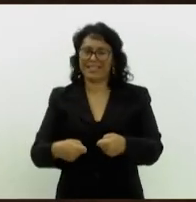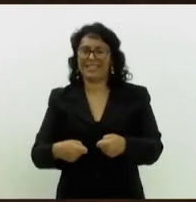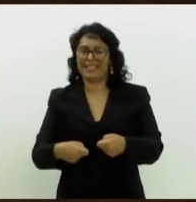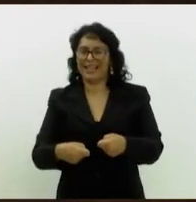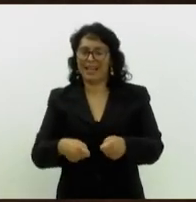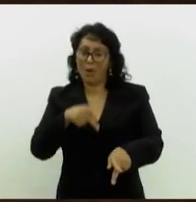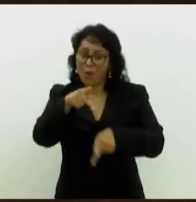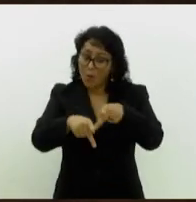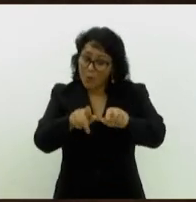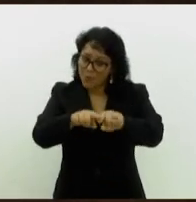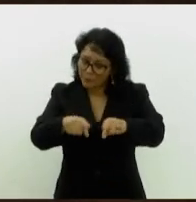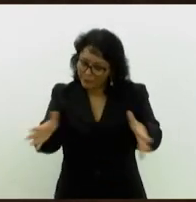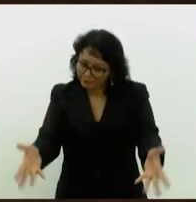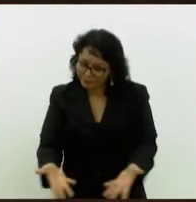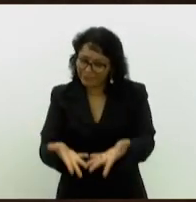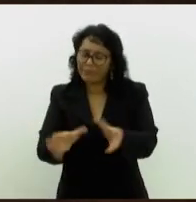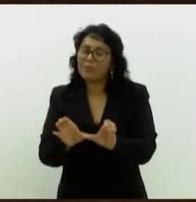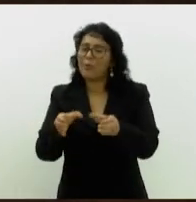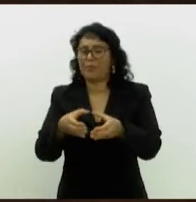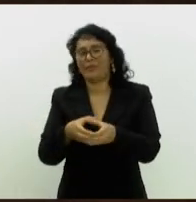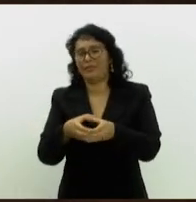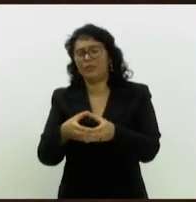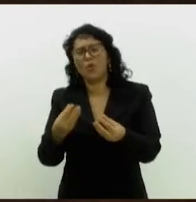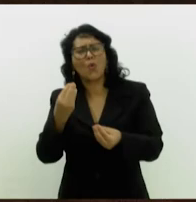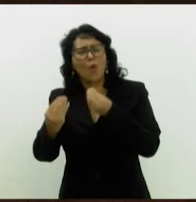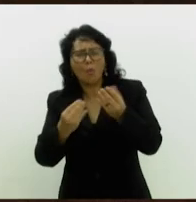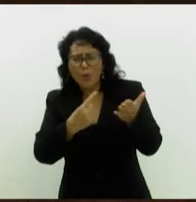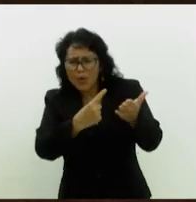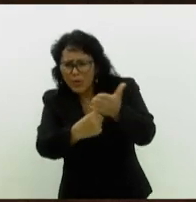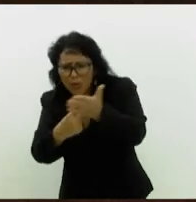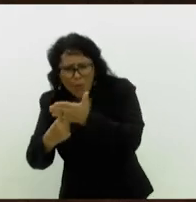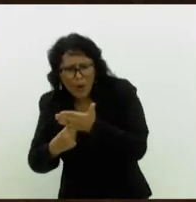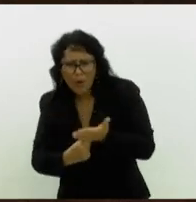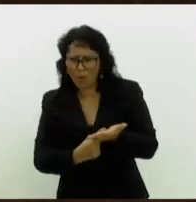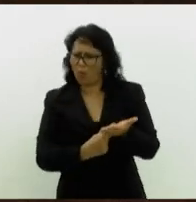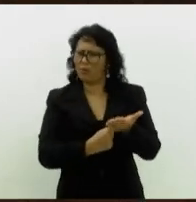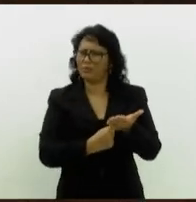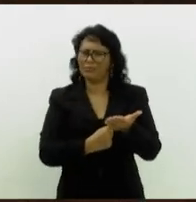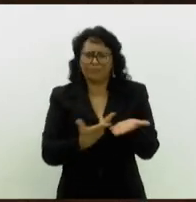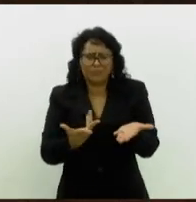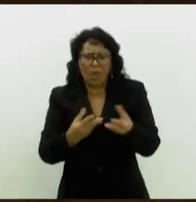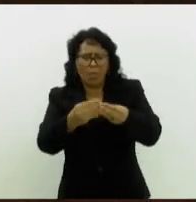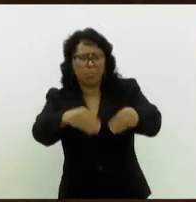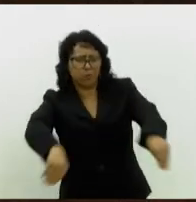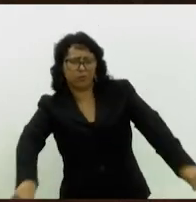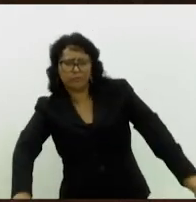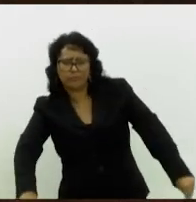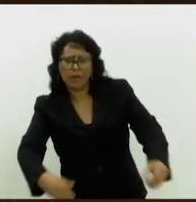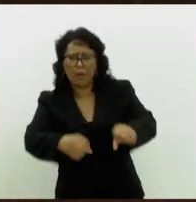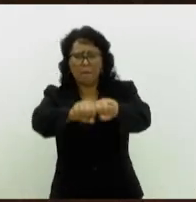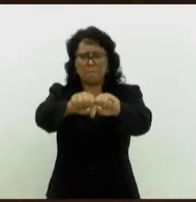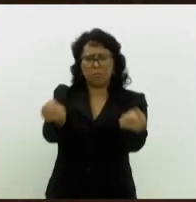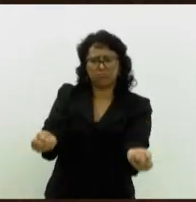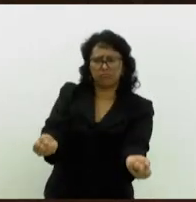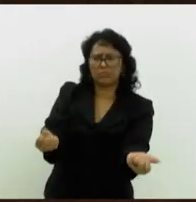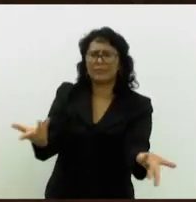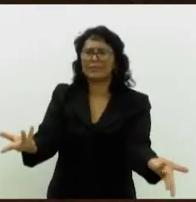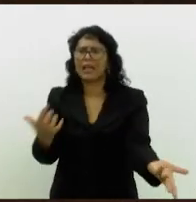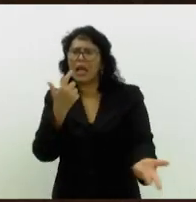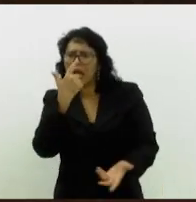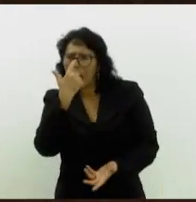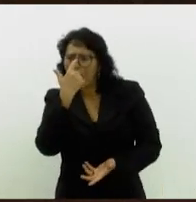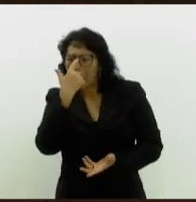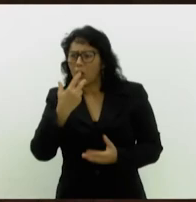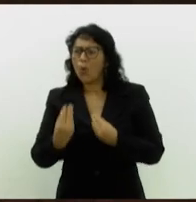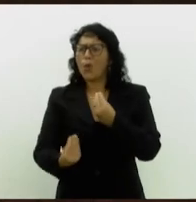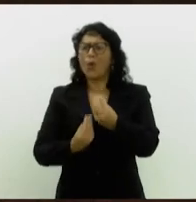acordo celebrado com o Parlamento em cima volto a dizer de um pacote de maldade